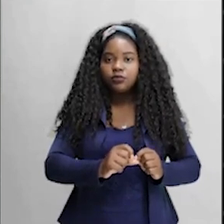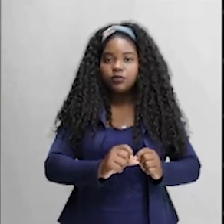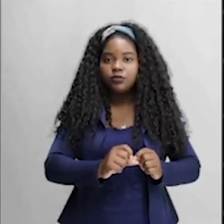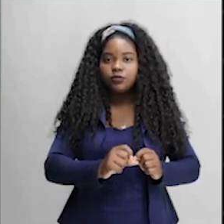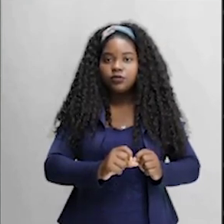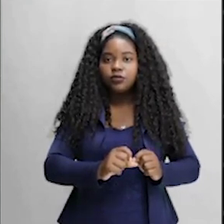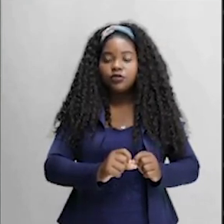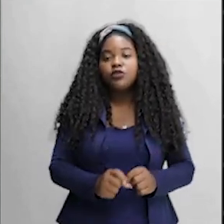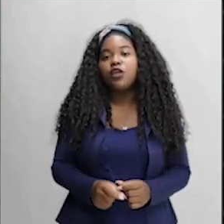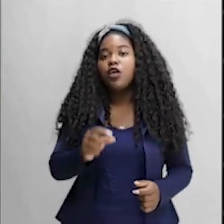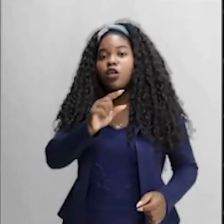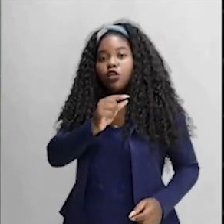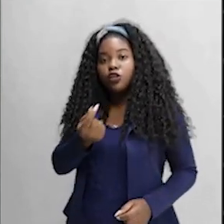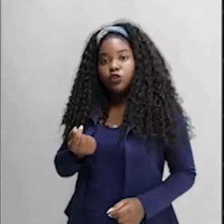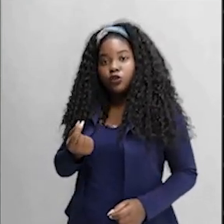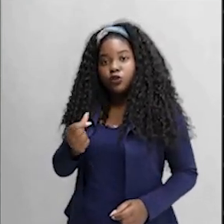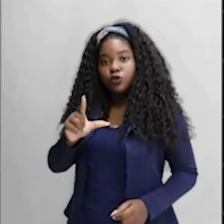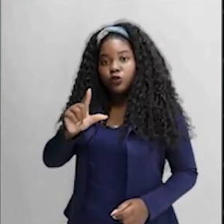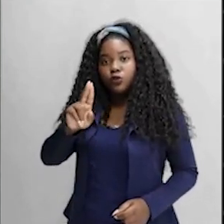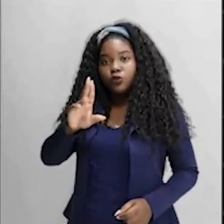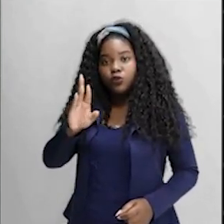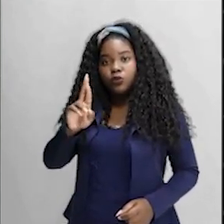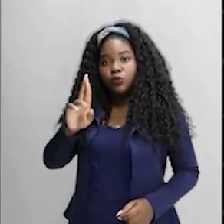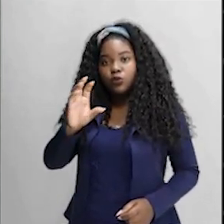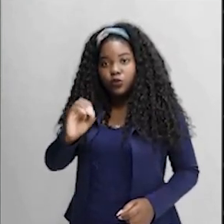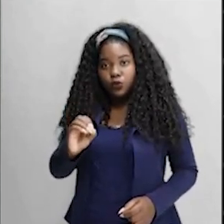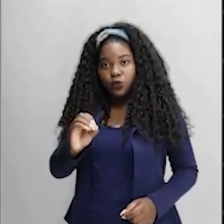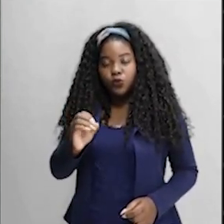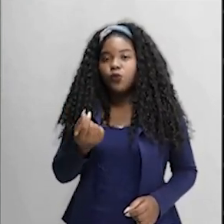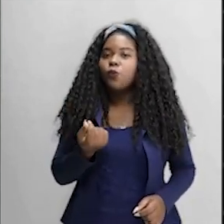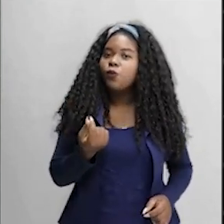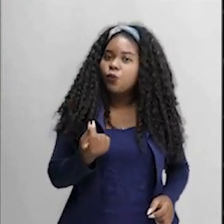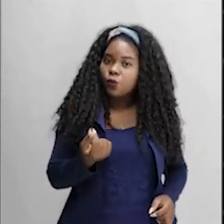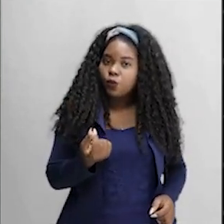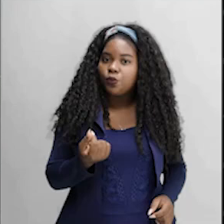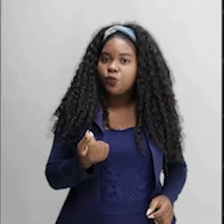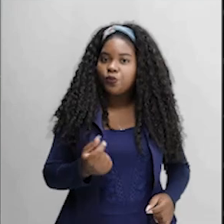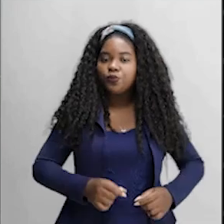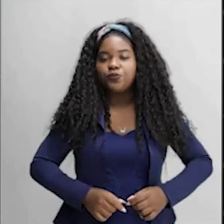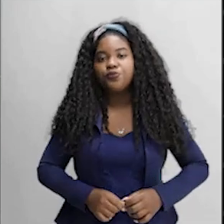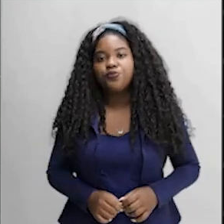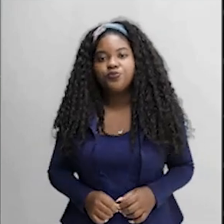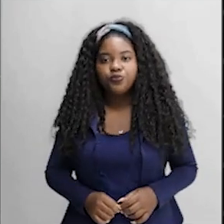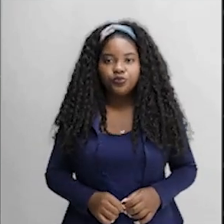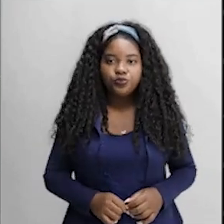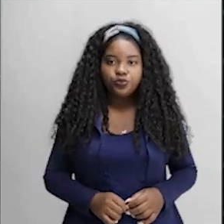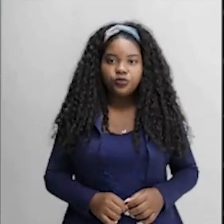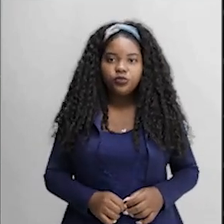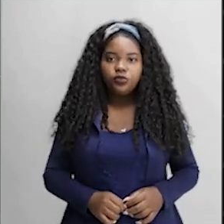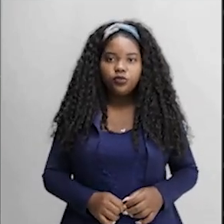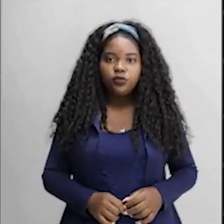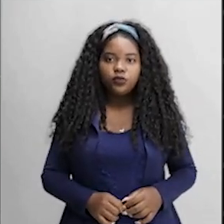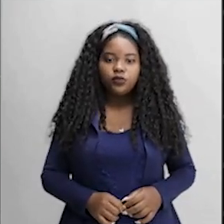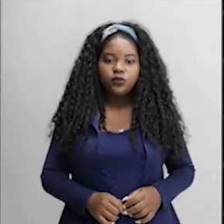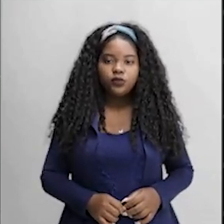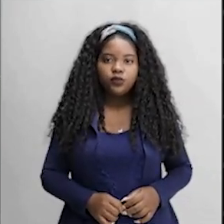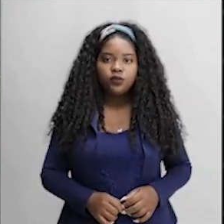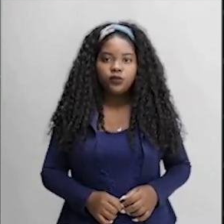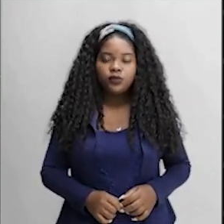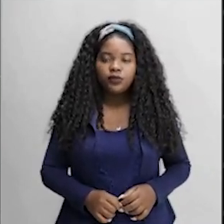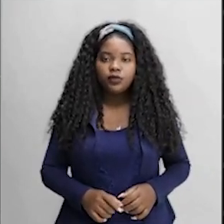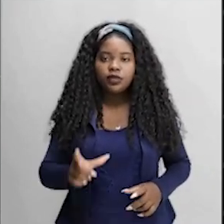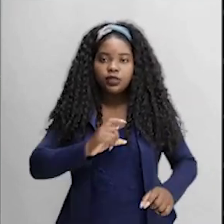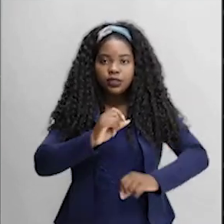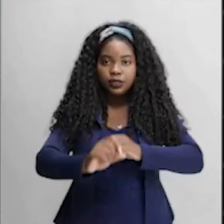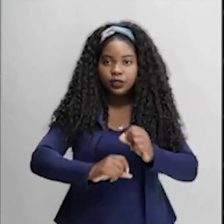ok? Então, olha só, esta produtividade, ela está também, obviamente, associada à riqueza. Ela está